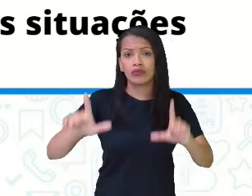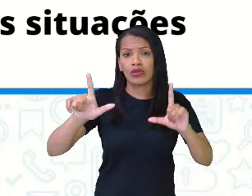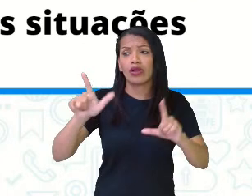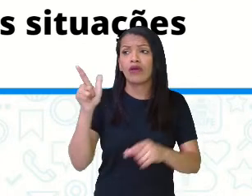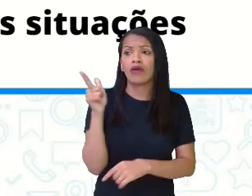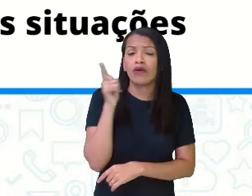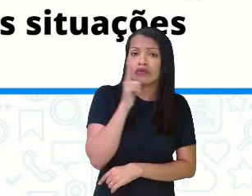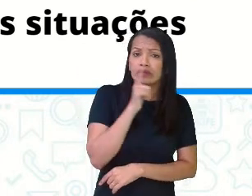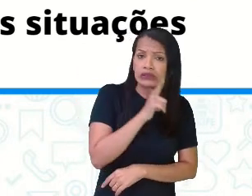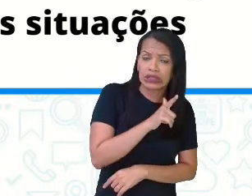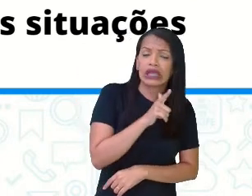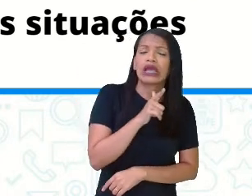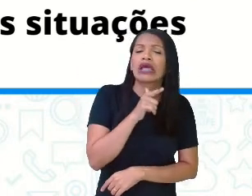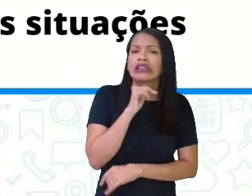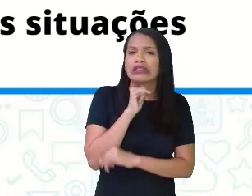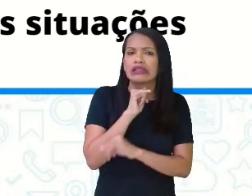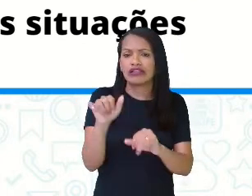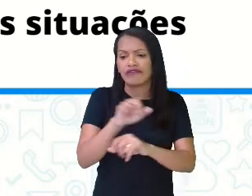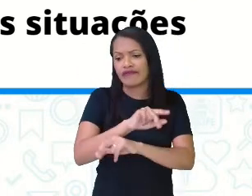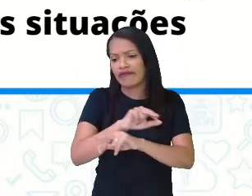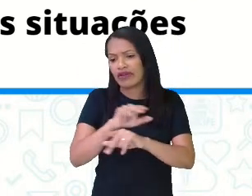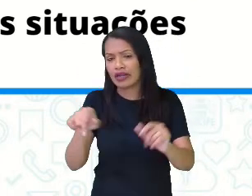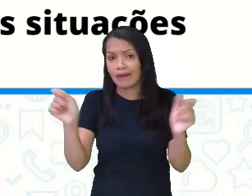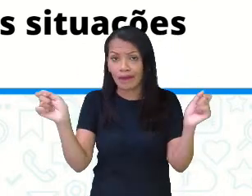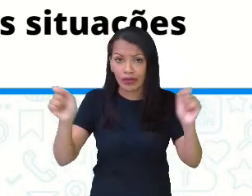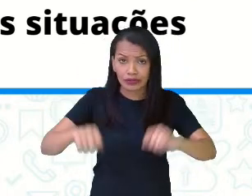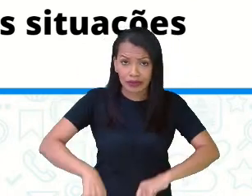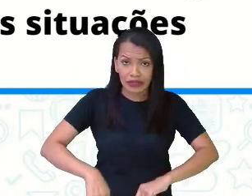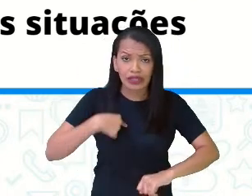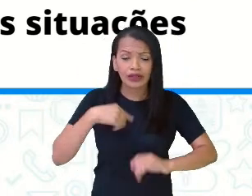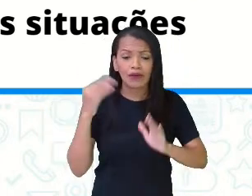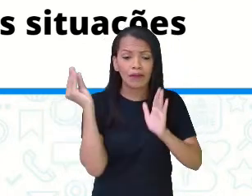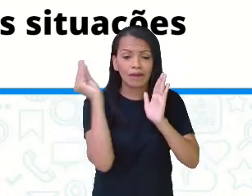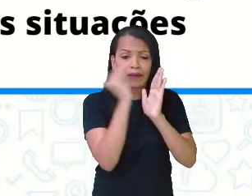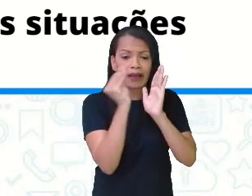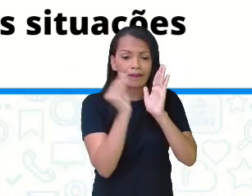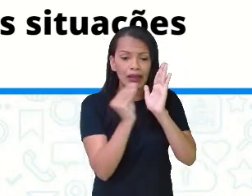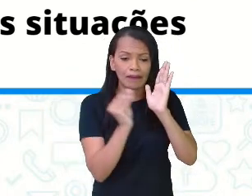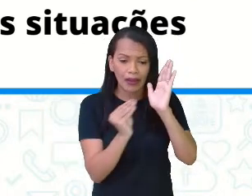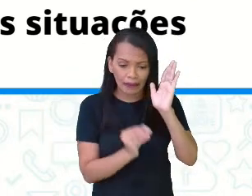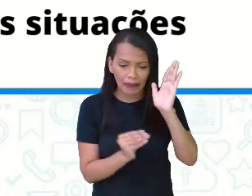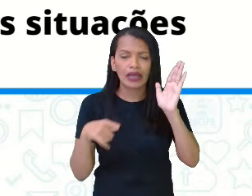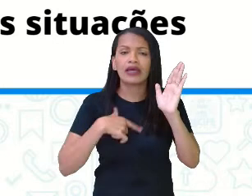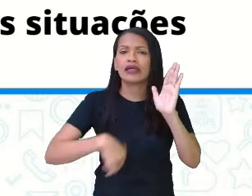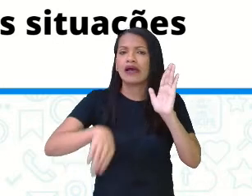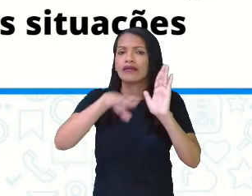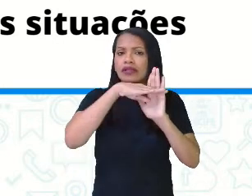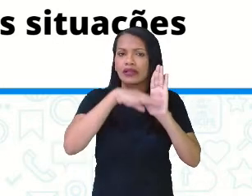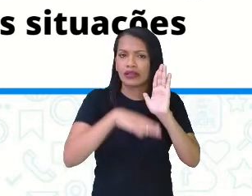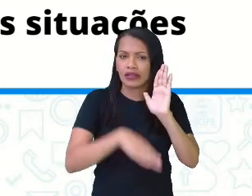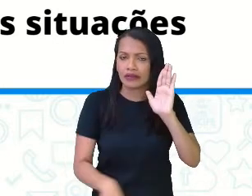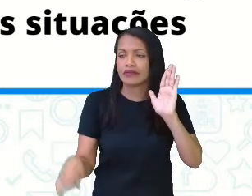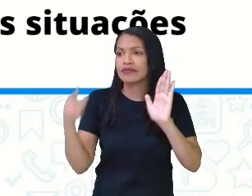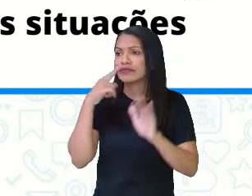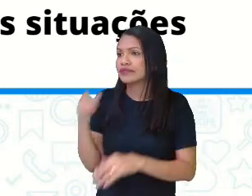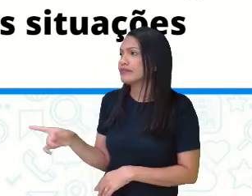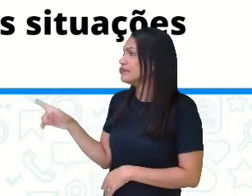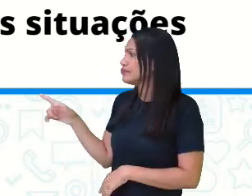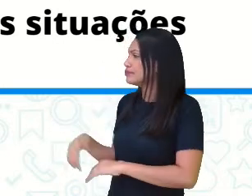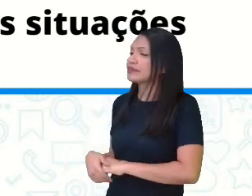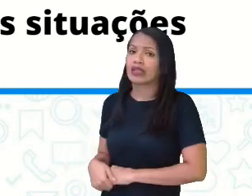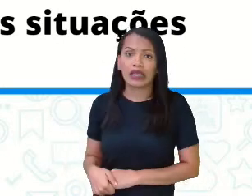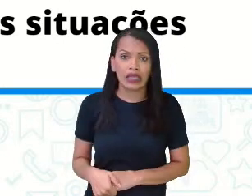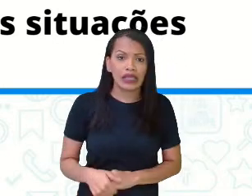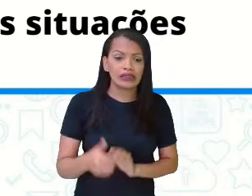consegui dizer várias situações onde eu posso enquadrar os gráficos. Na conta